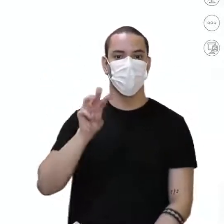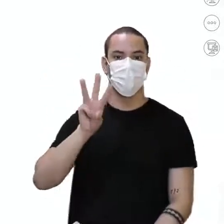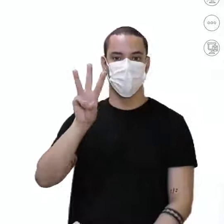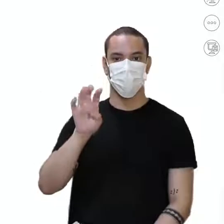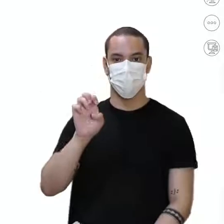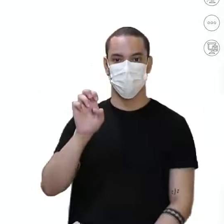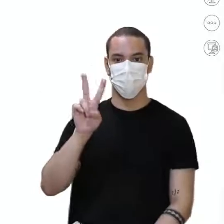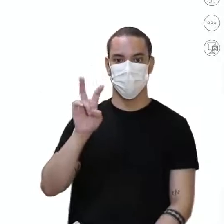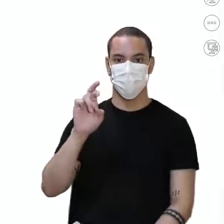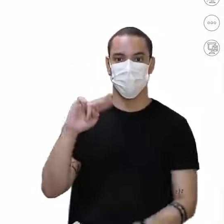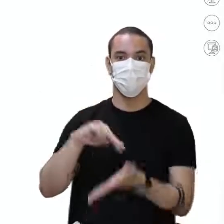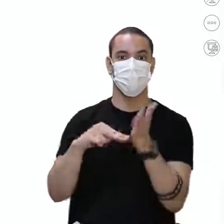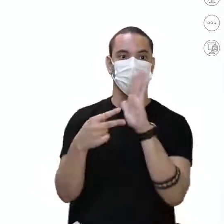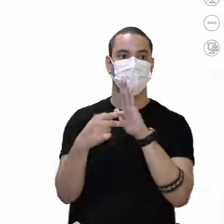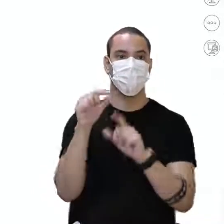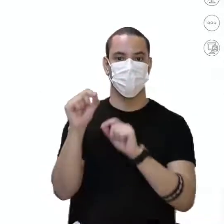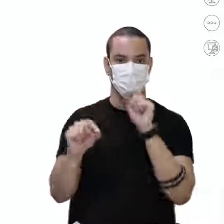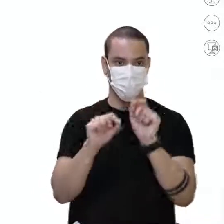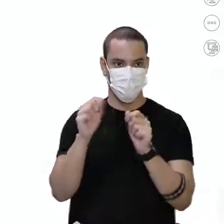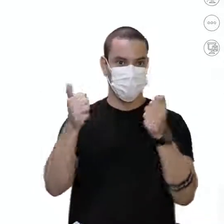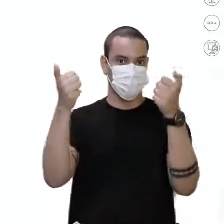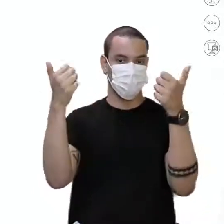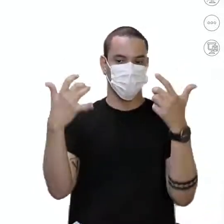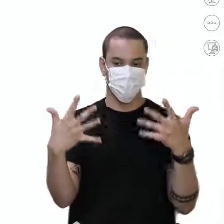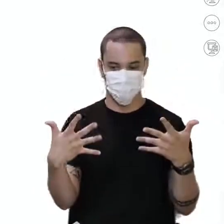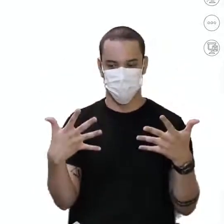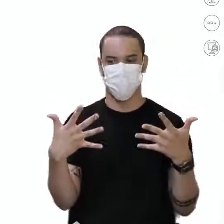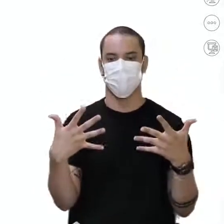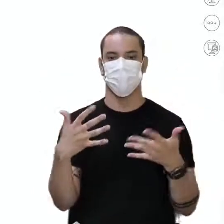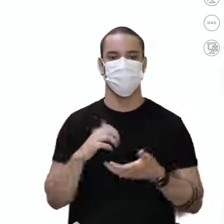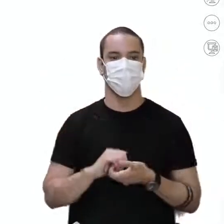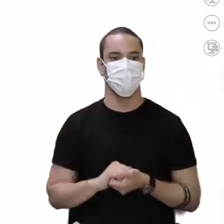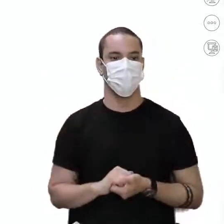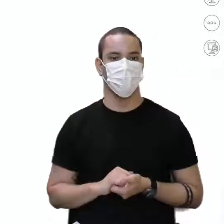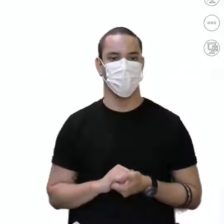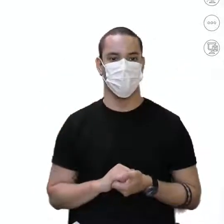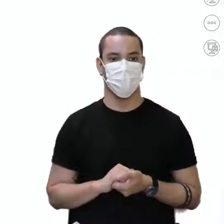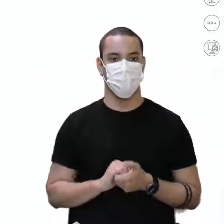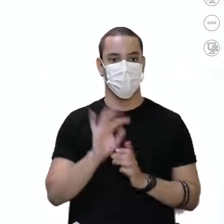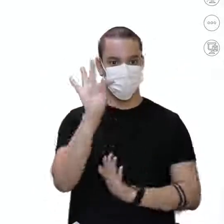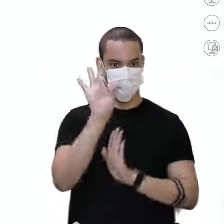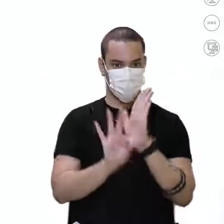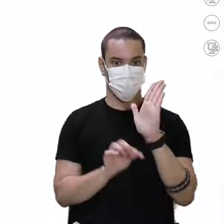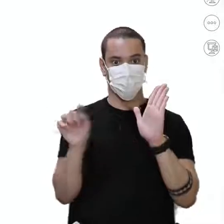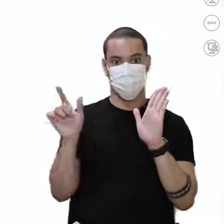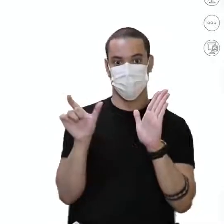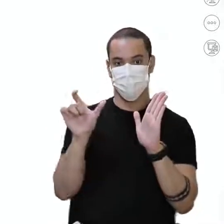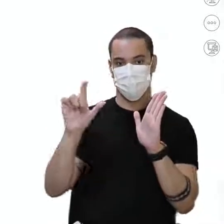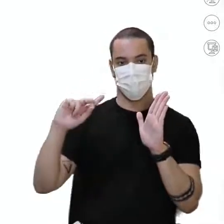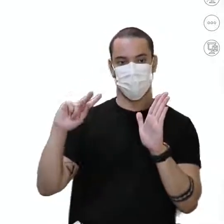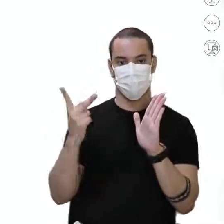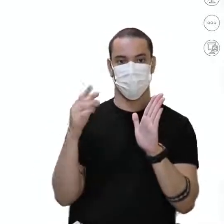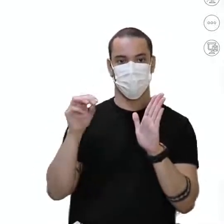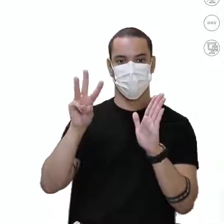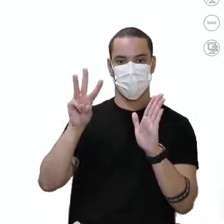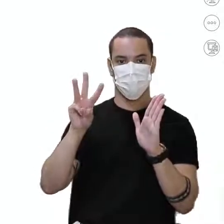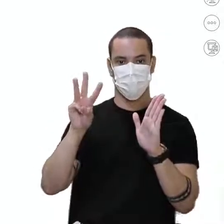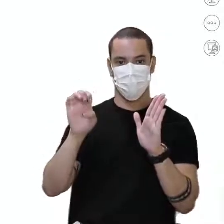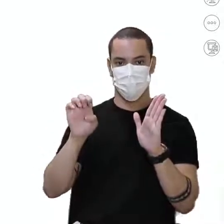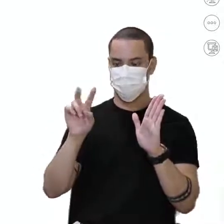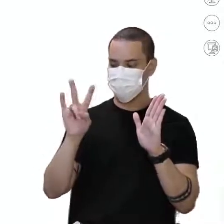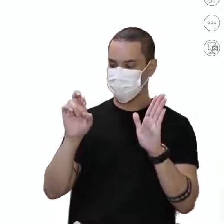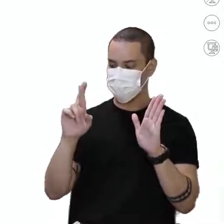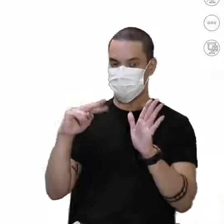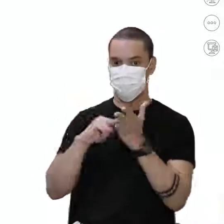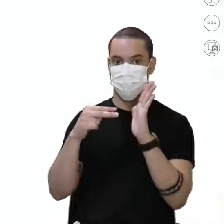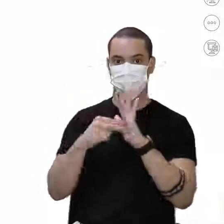lá, ele dá uma ideia de quê? Ele expressa o quê? Vamos ler nesse texto aqui. Essa palavra, o however, esse conector,